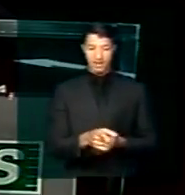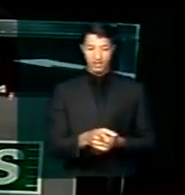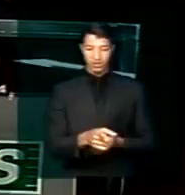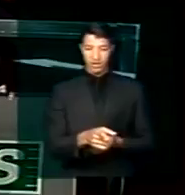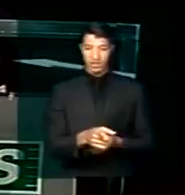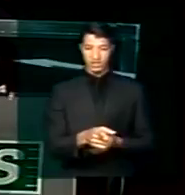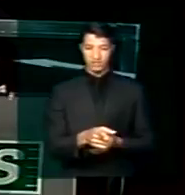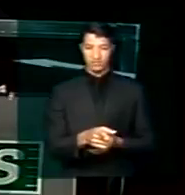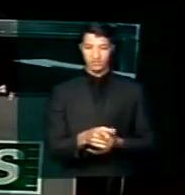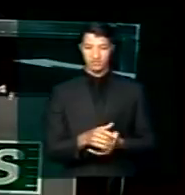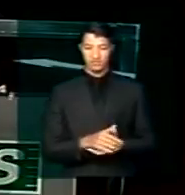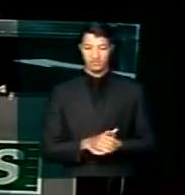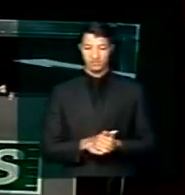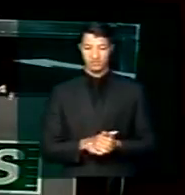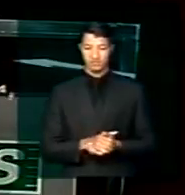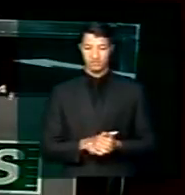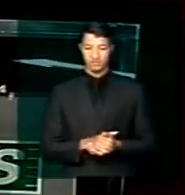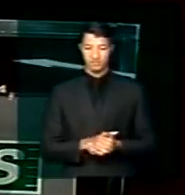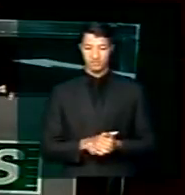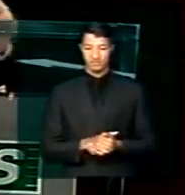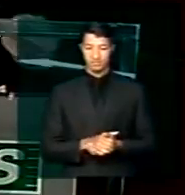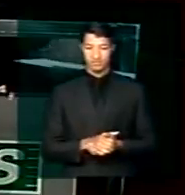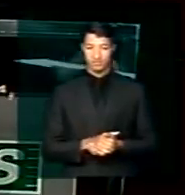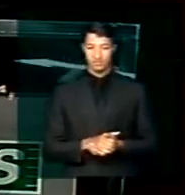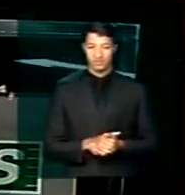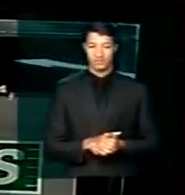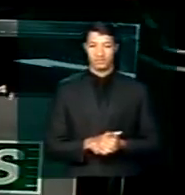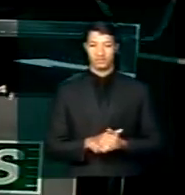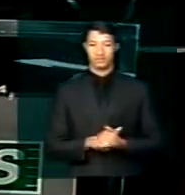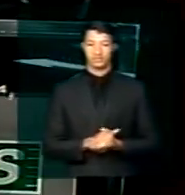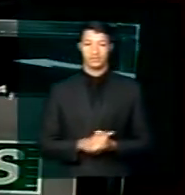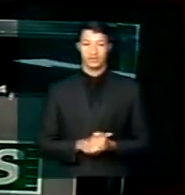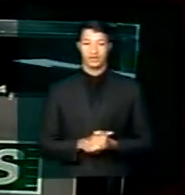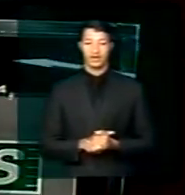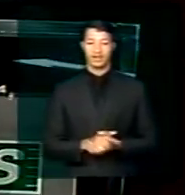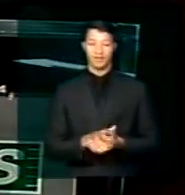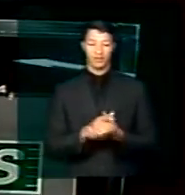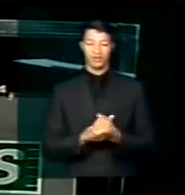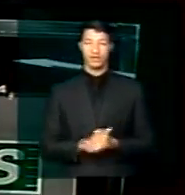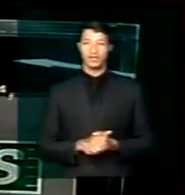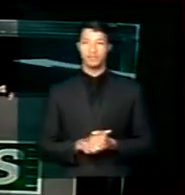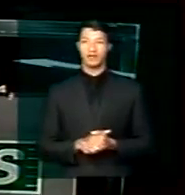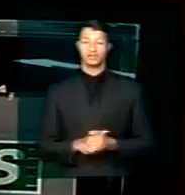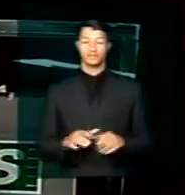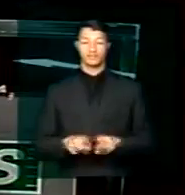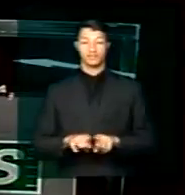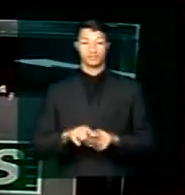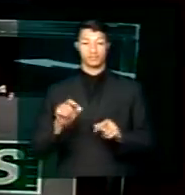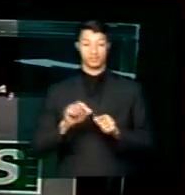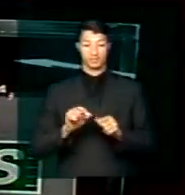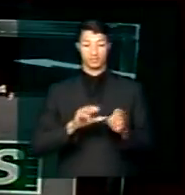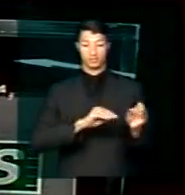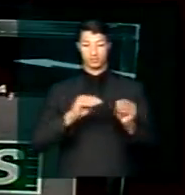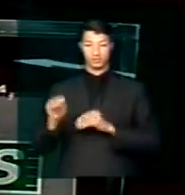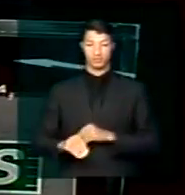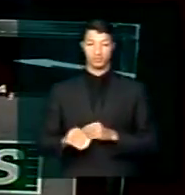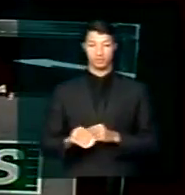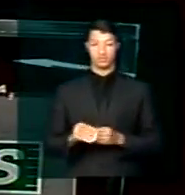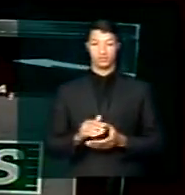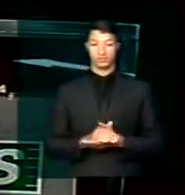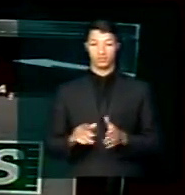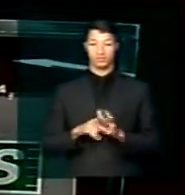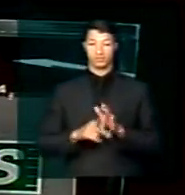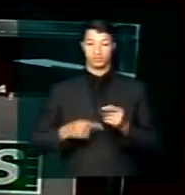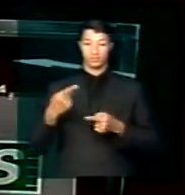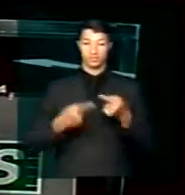verdade, foi, ao longo do tempo, uma municipalização das políticas públicas. Um processo de transferência da aplicação